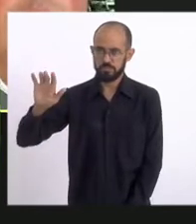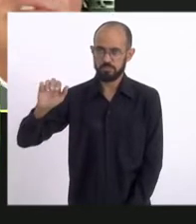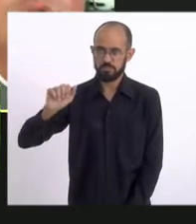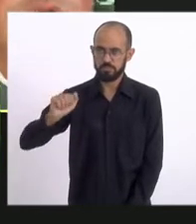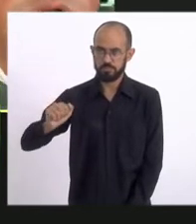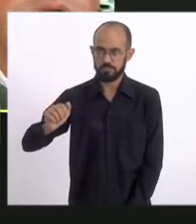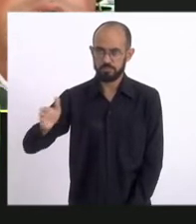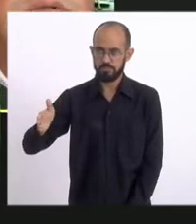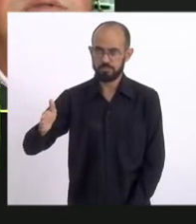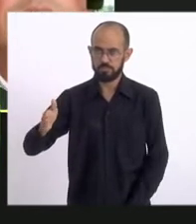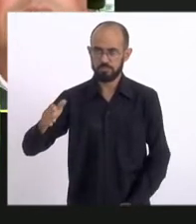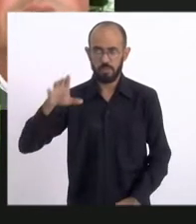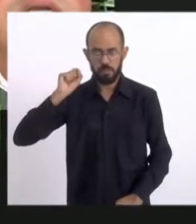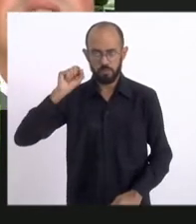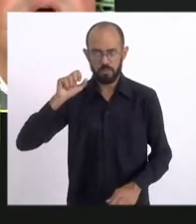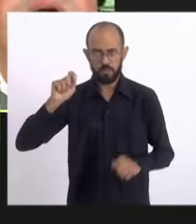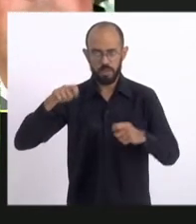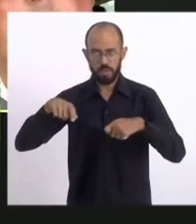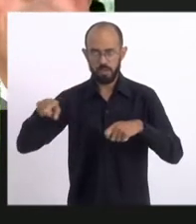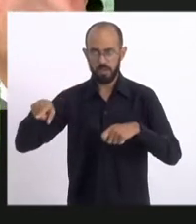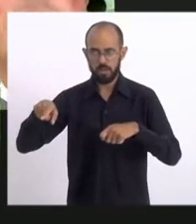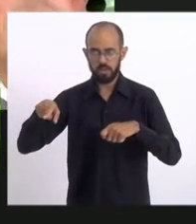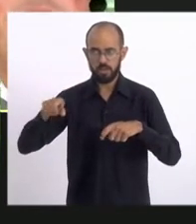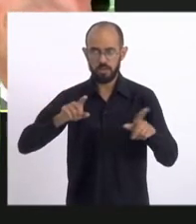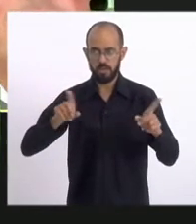Estão me ouvindo?